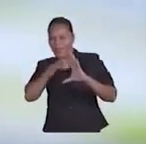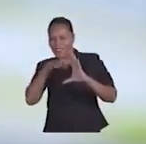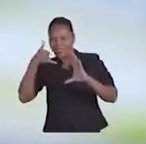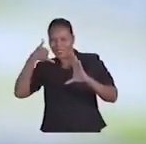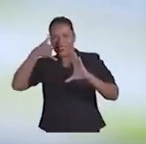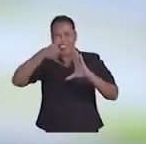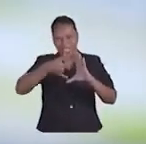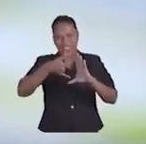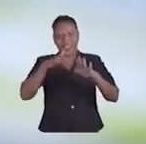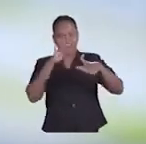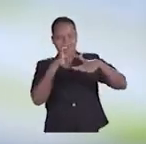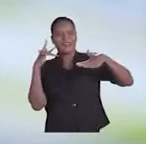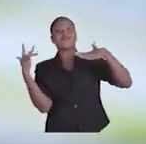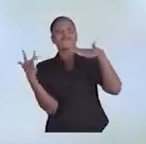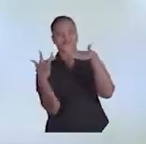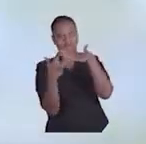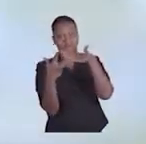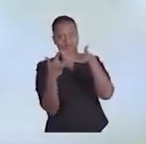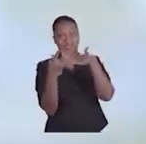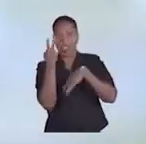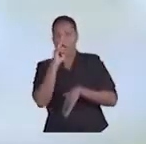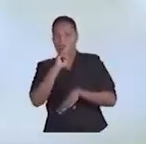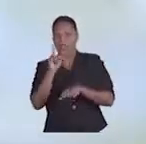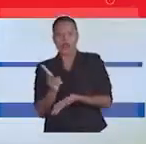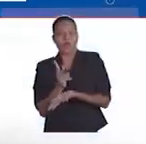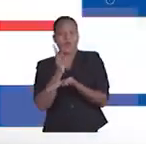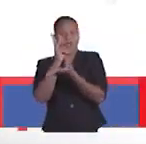Me deu uma chance de chegar na prefeitura que eu não vou